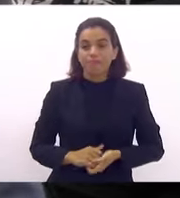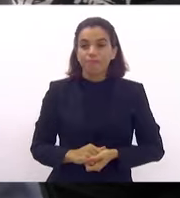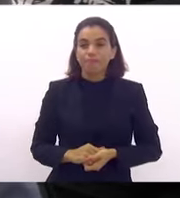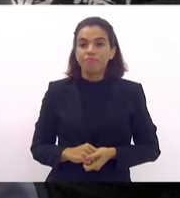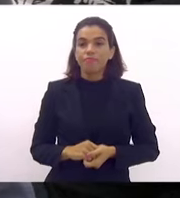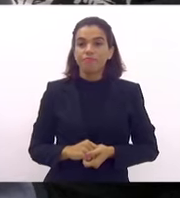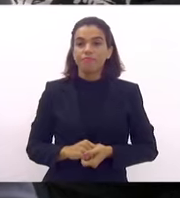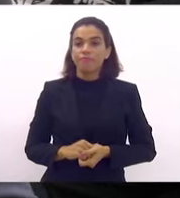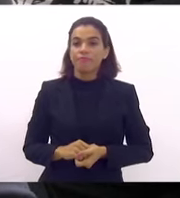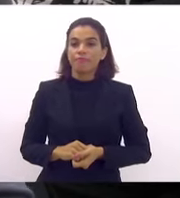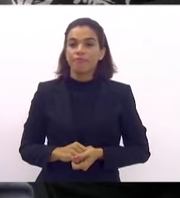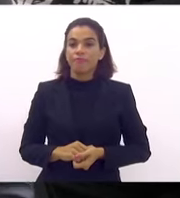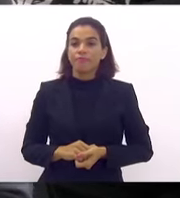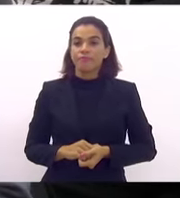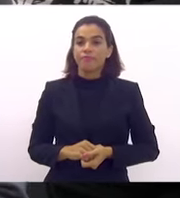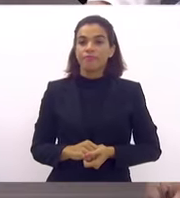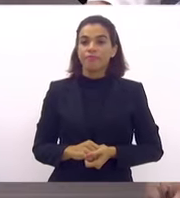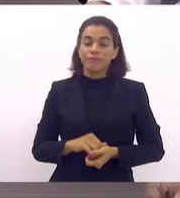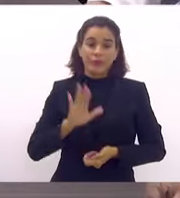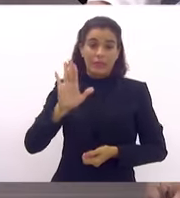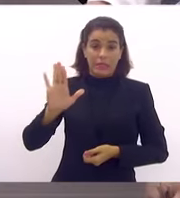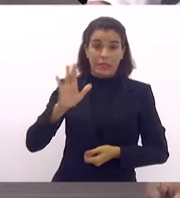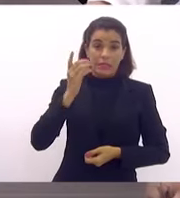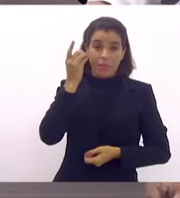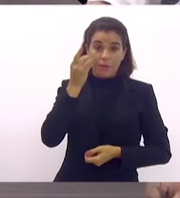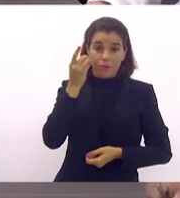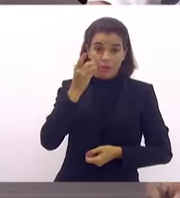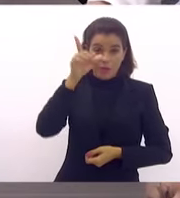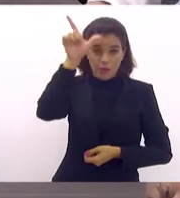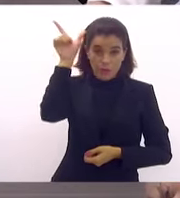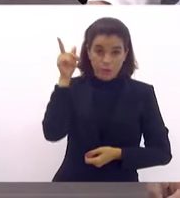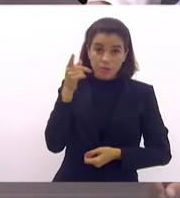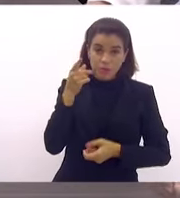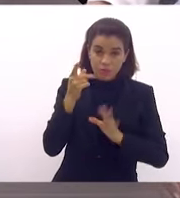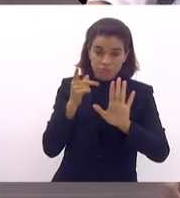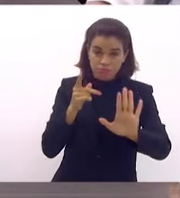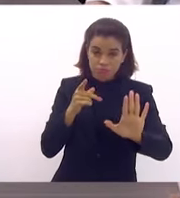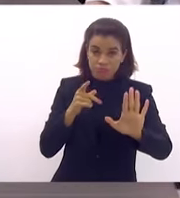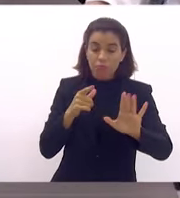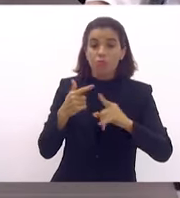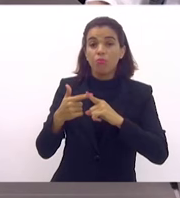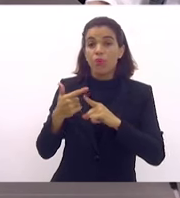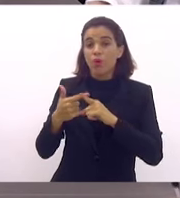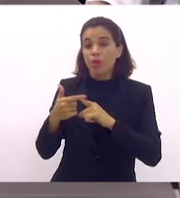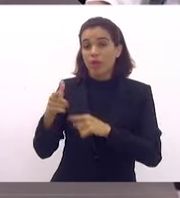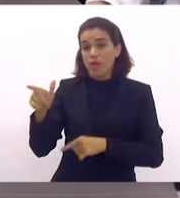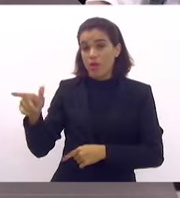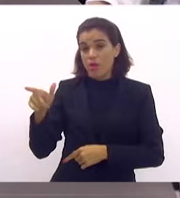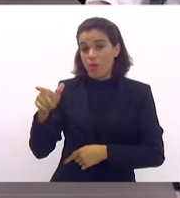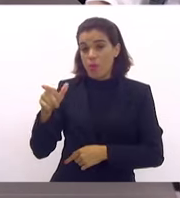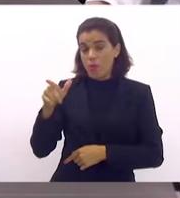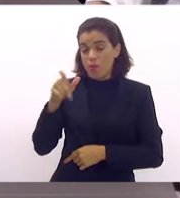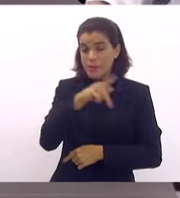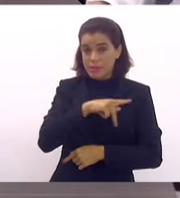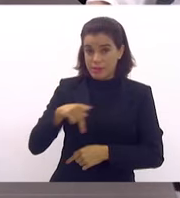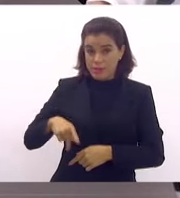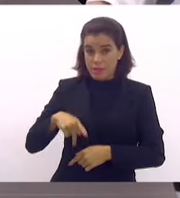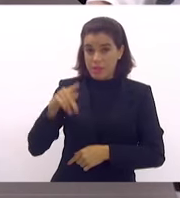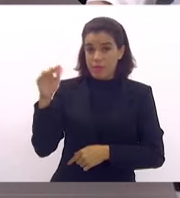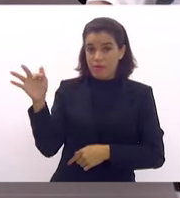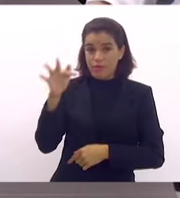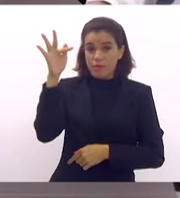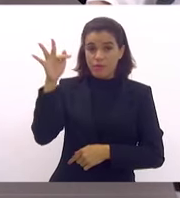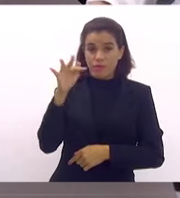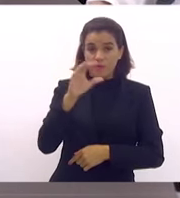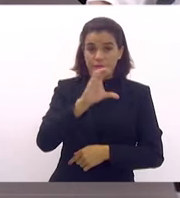Presidente. Só um minuto, deputado Luiz Paulo. Aproveitar até que o presidente da Fundação CCR está aqui.